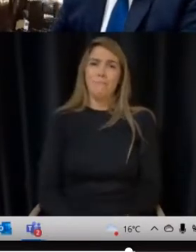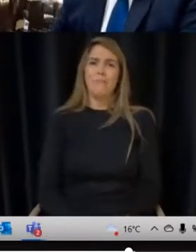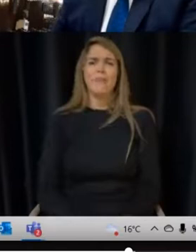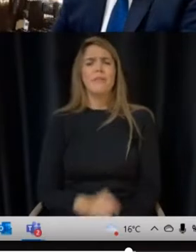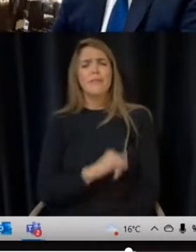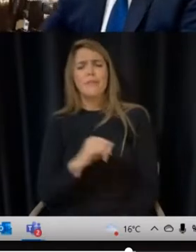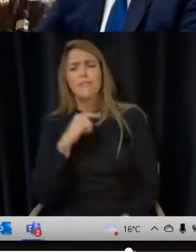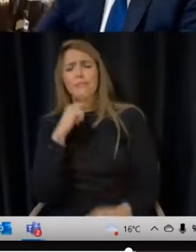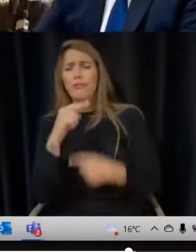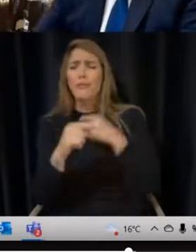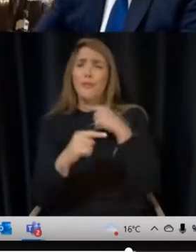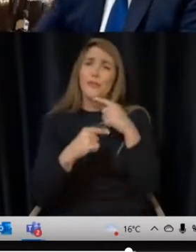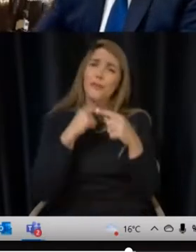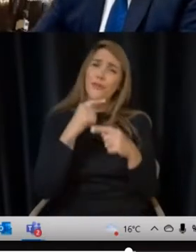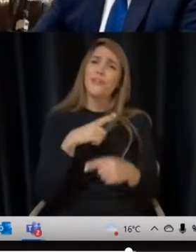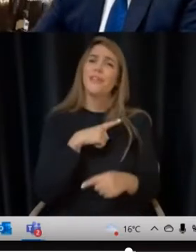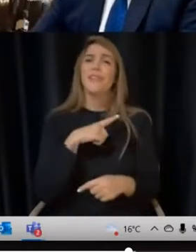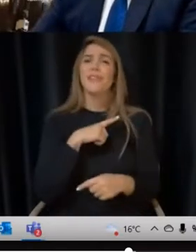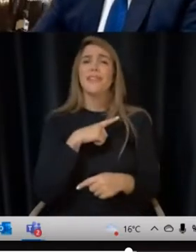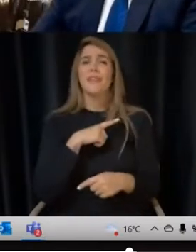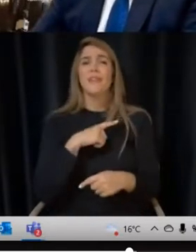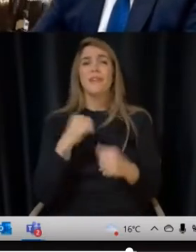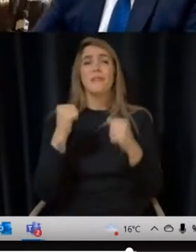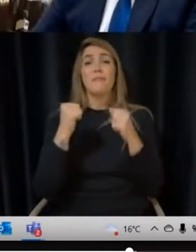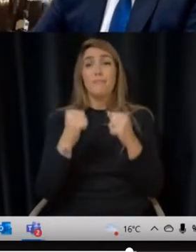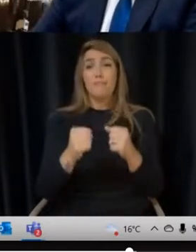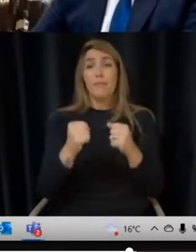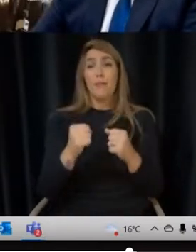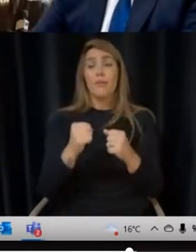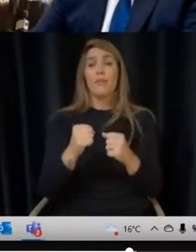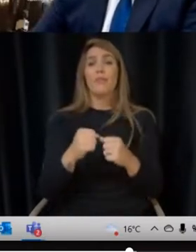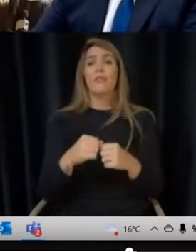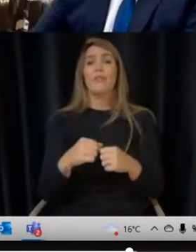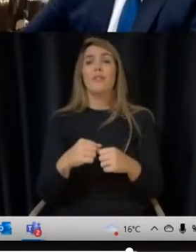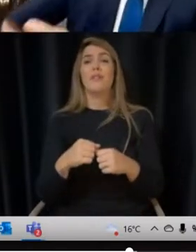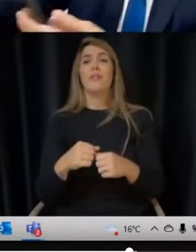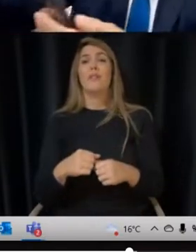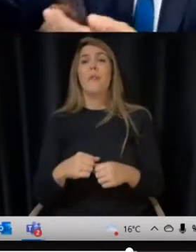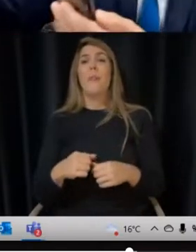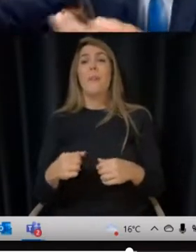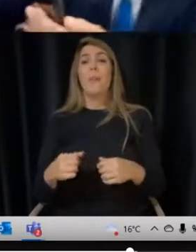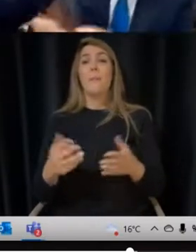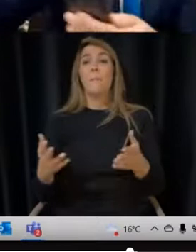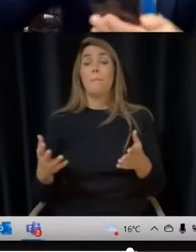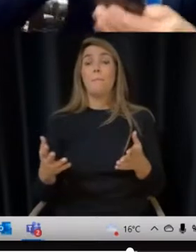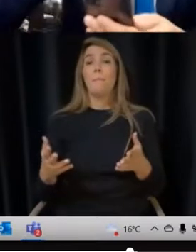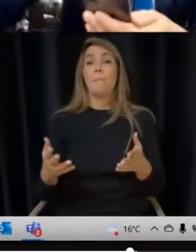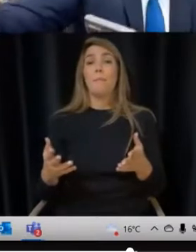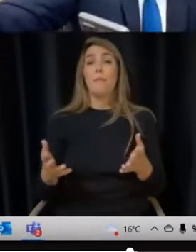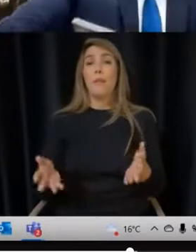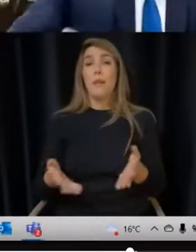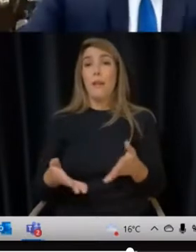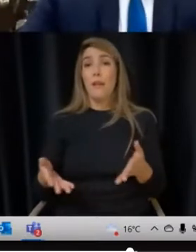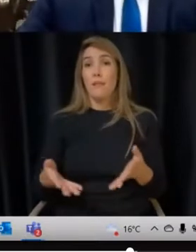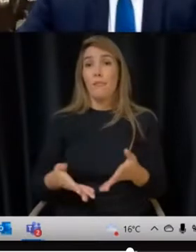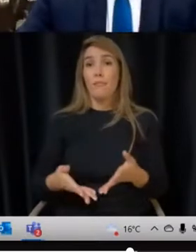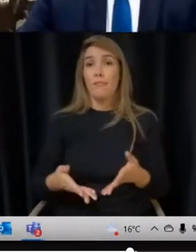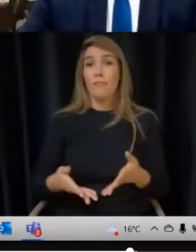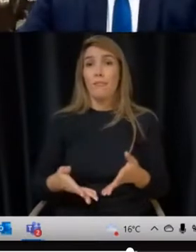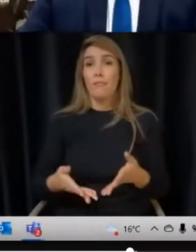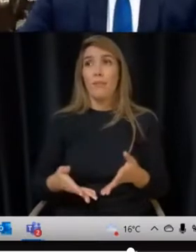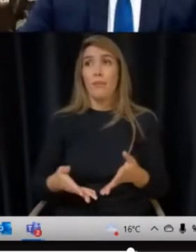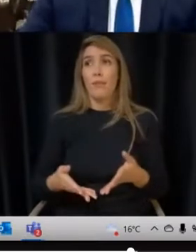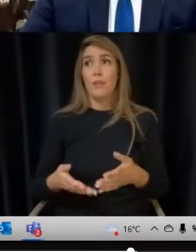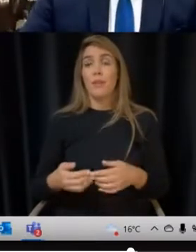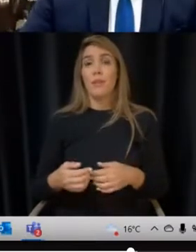dúvidas, então, se tiver a oportunidade de esclarecer aqui as dúvidas de vocês, se vocês